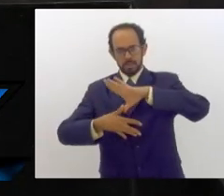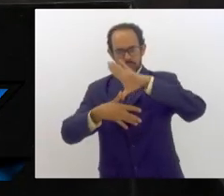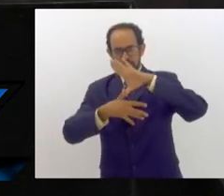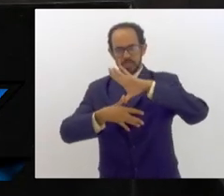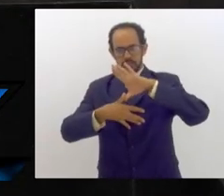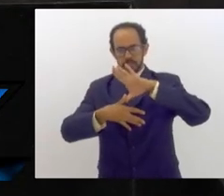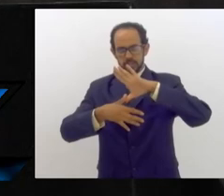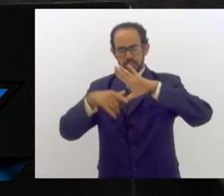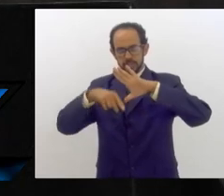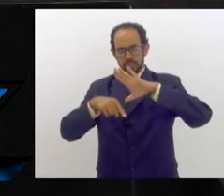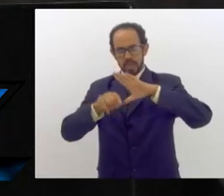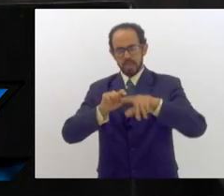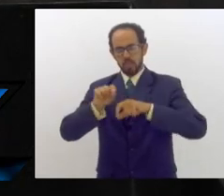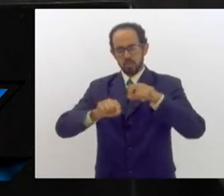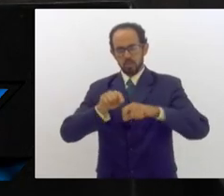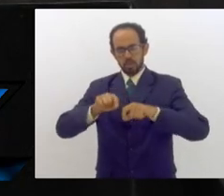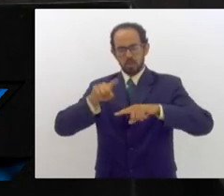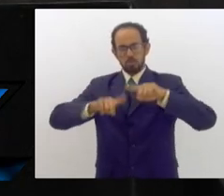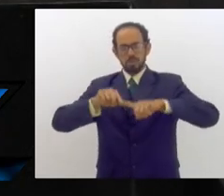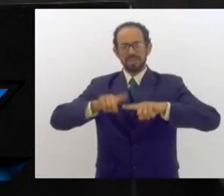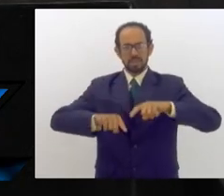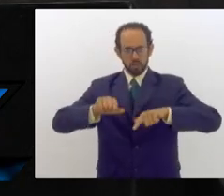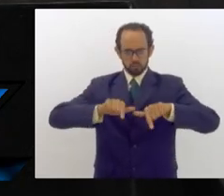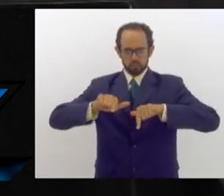parte da matéria-prima